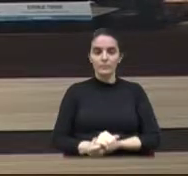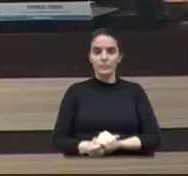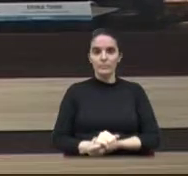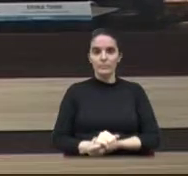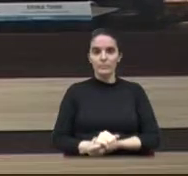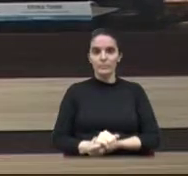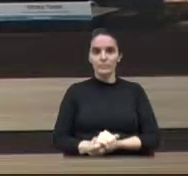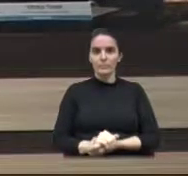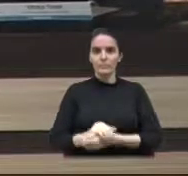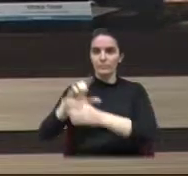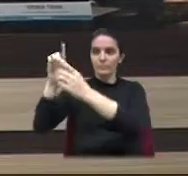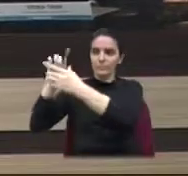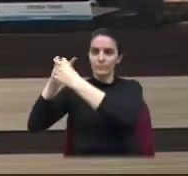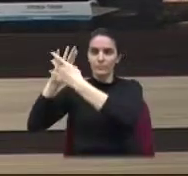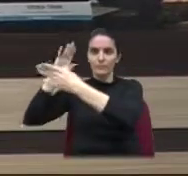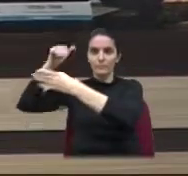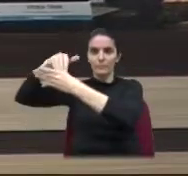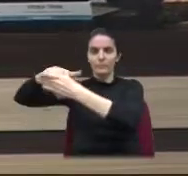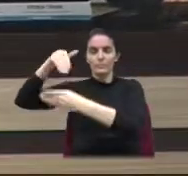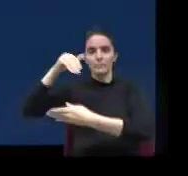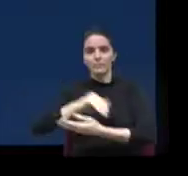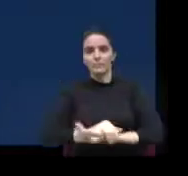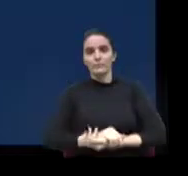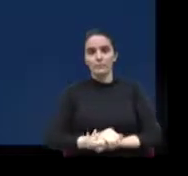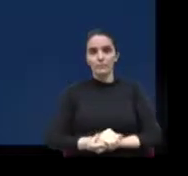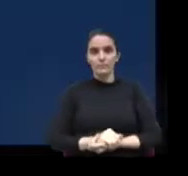O painel está aberto, senhores vereadores.